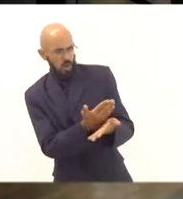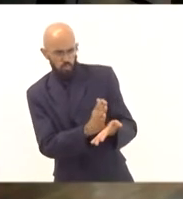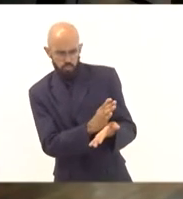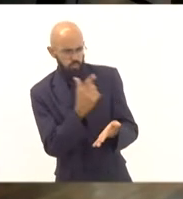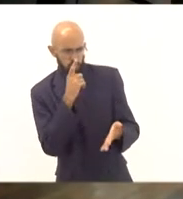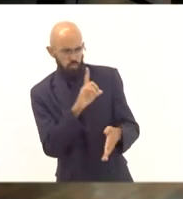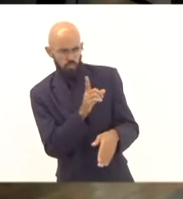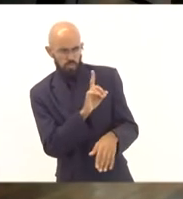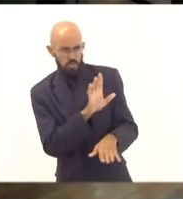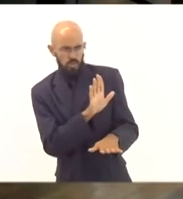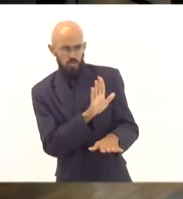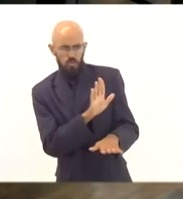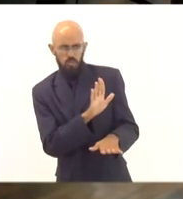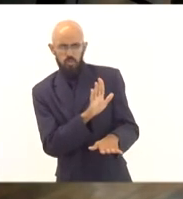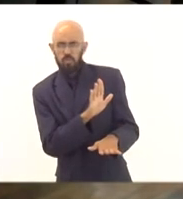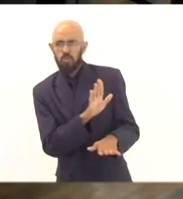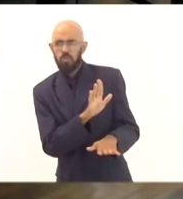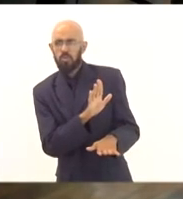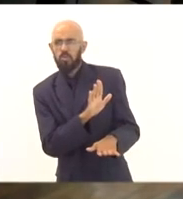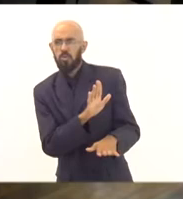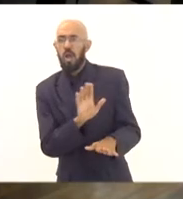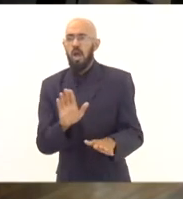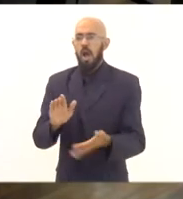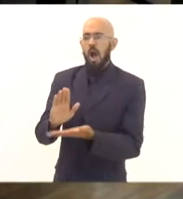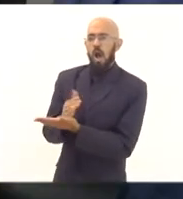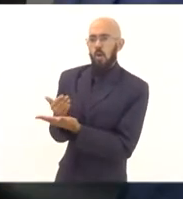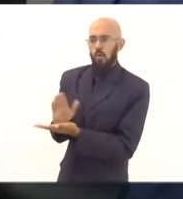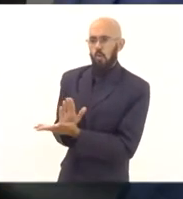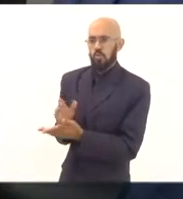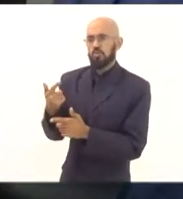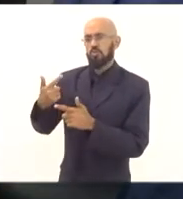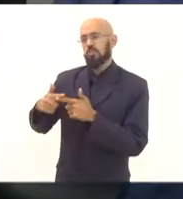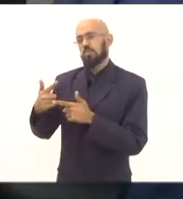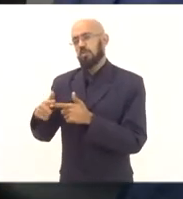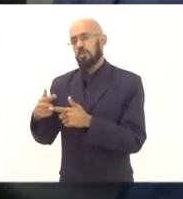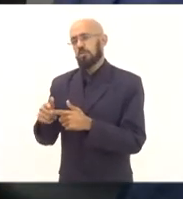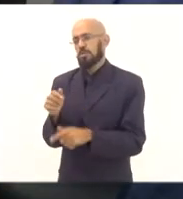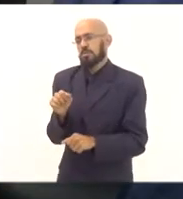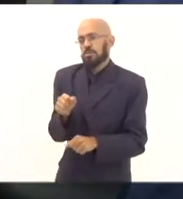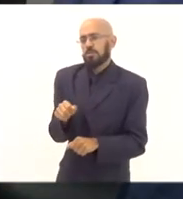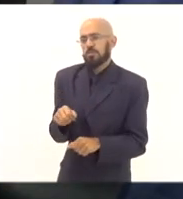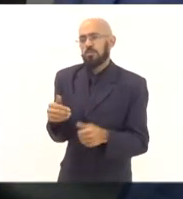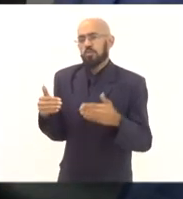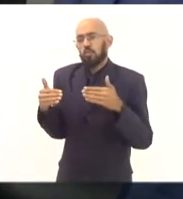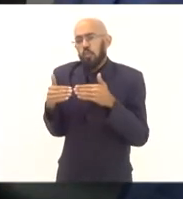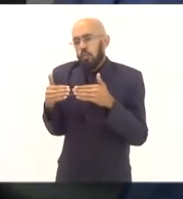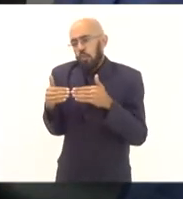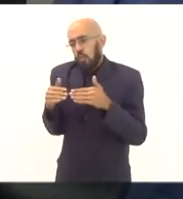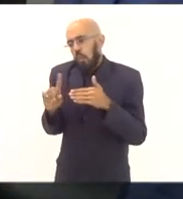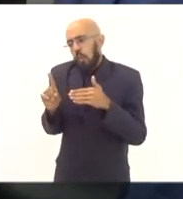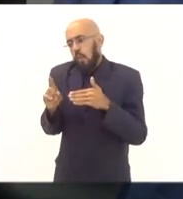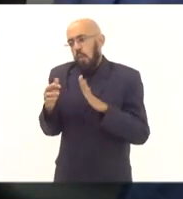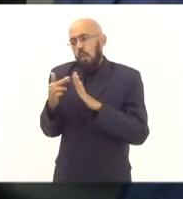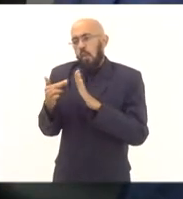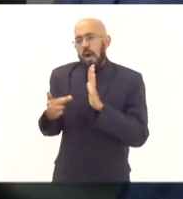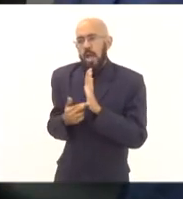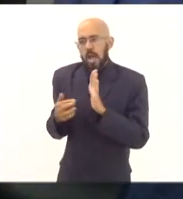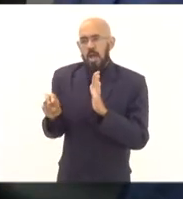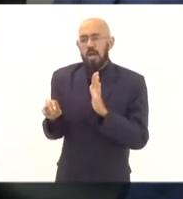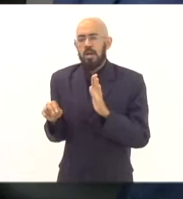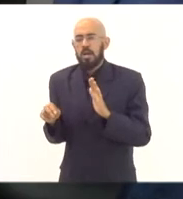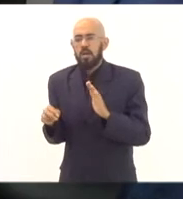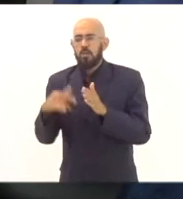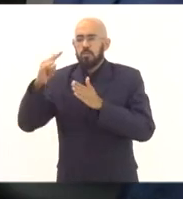conseguiram algumas por questões de não conformidade com as regras do programa